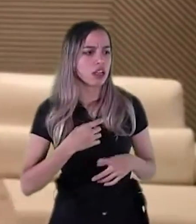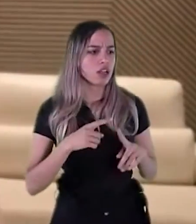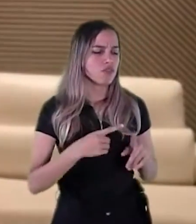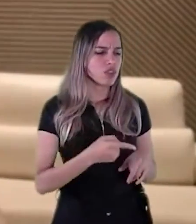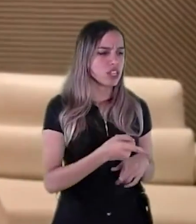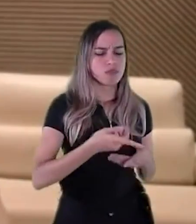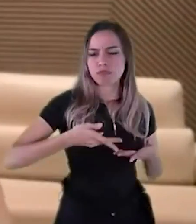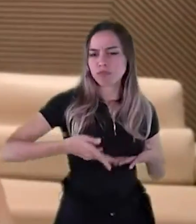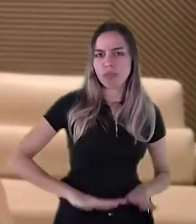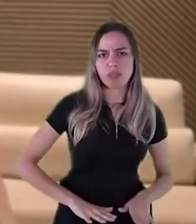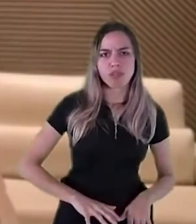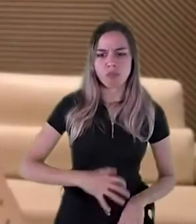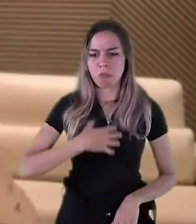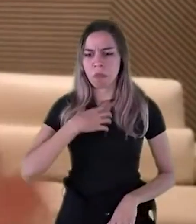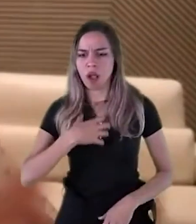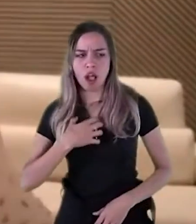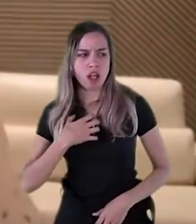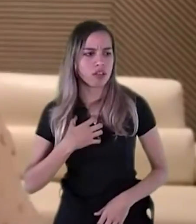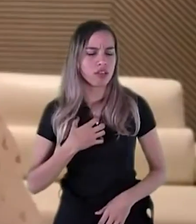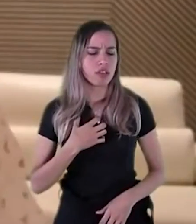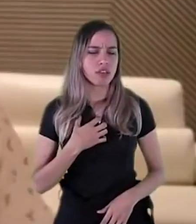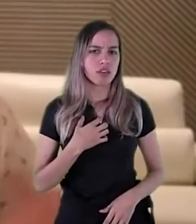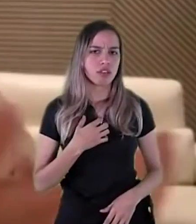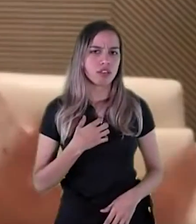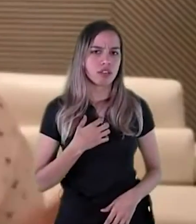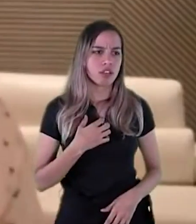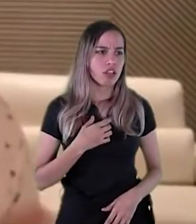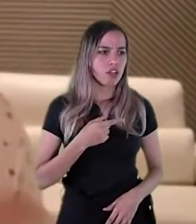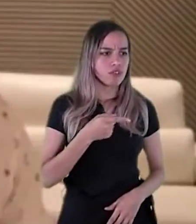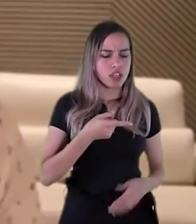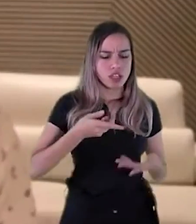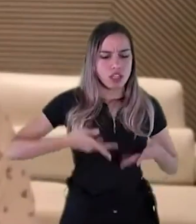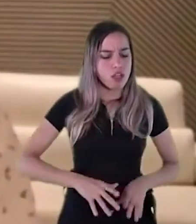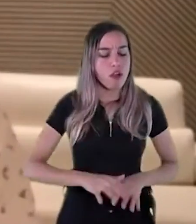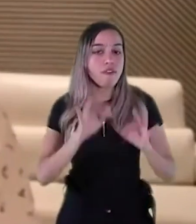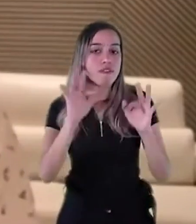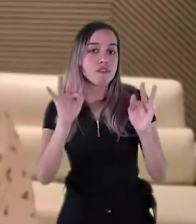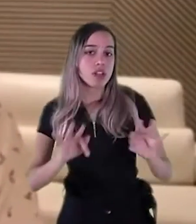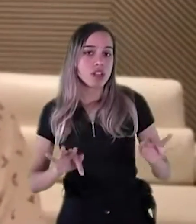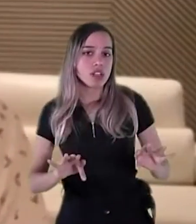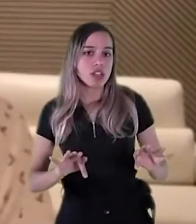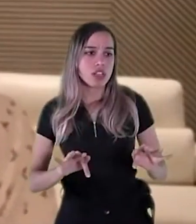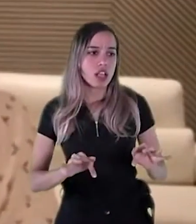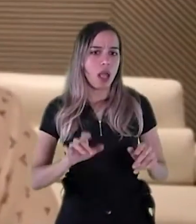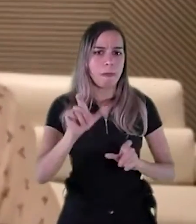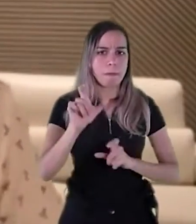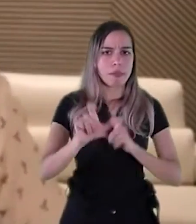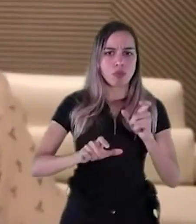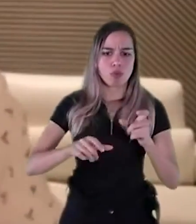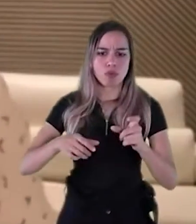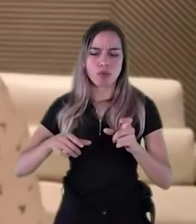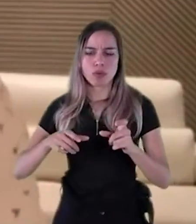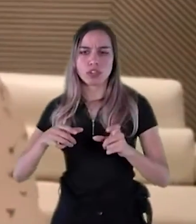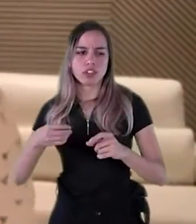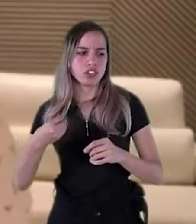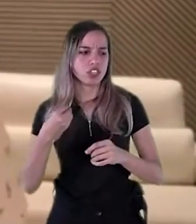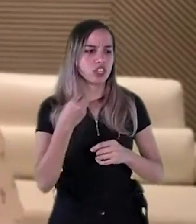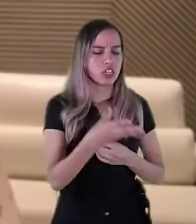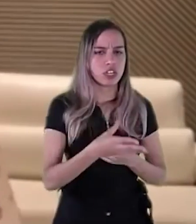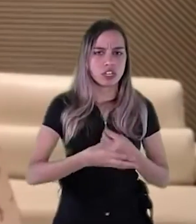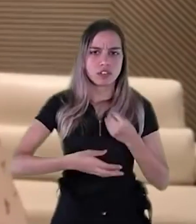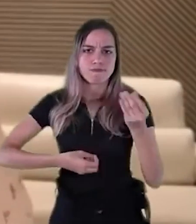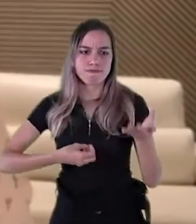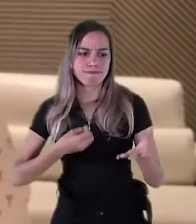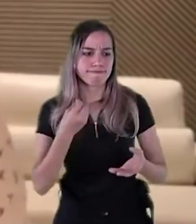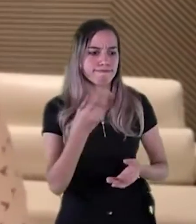nasceu infeliz. Você foi se tornando porque, à medida em que a vida foi lhe dando os tombos, você foi se